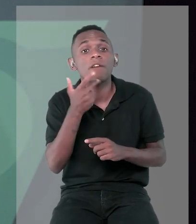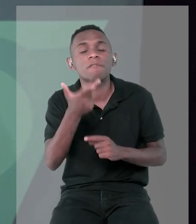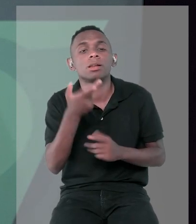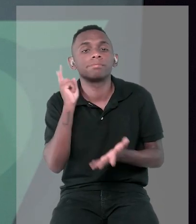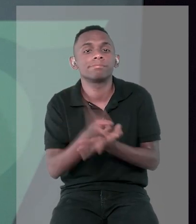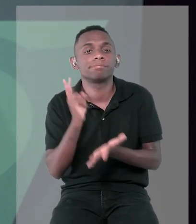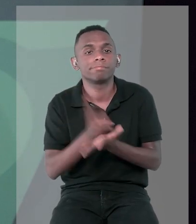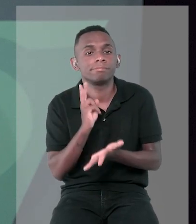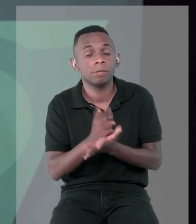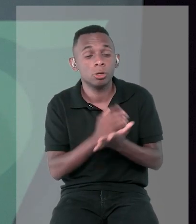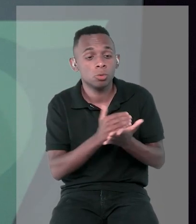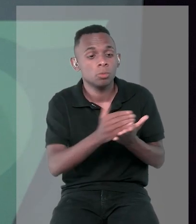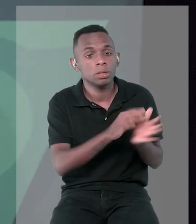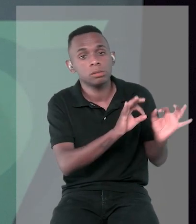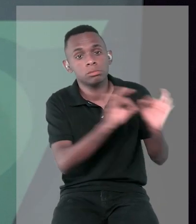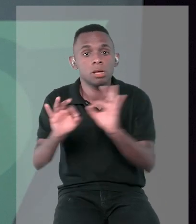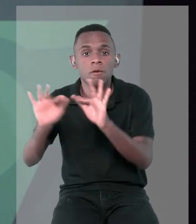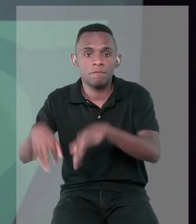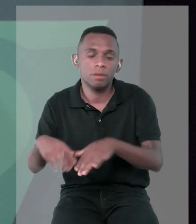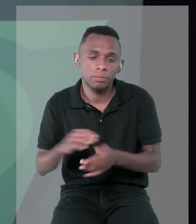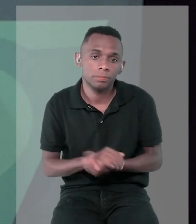falando o tempo todo, do começo ao fim.